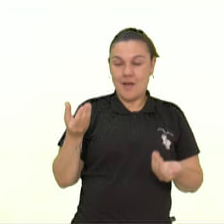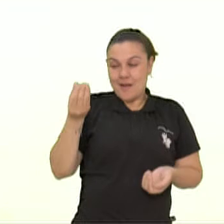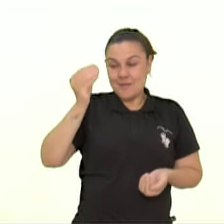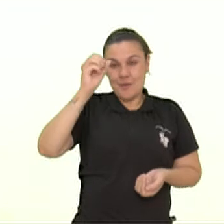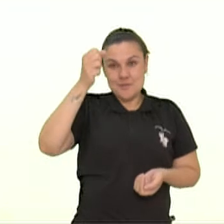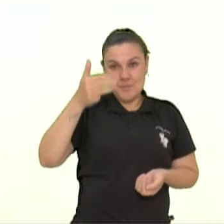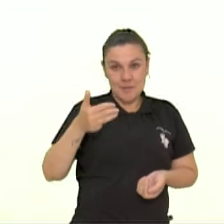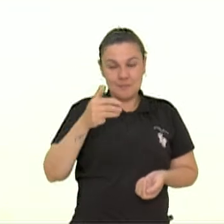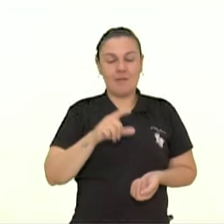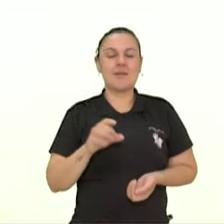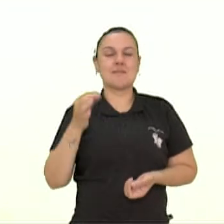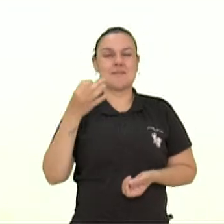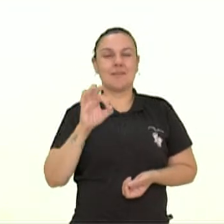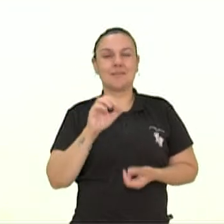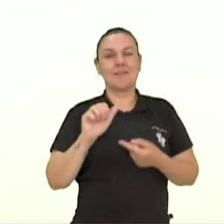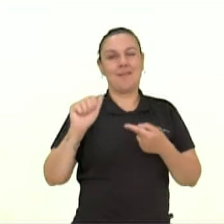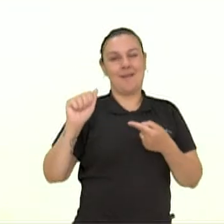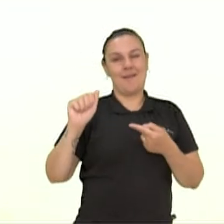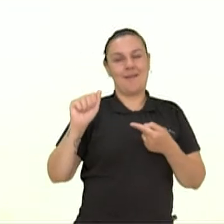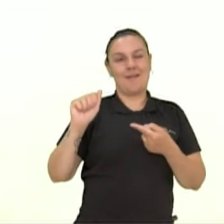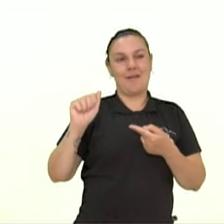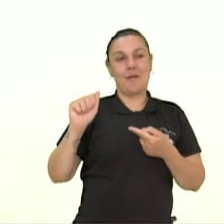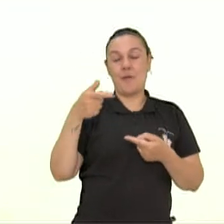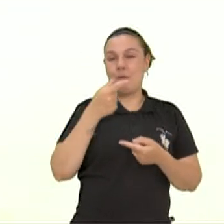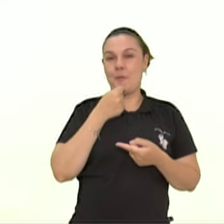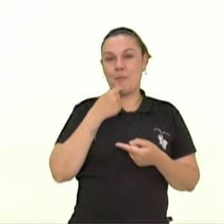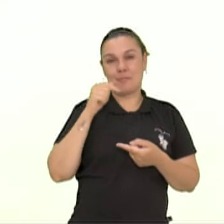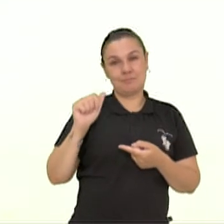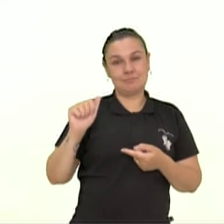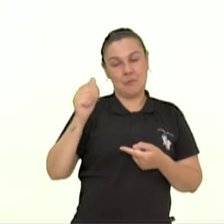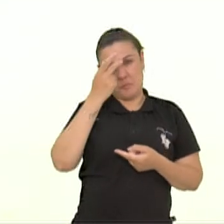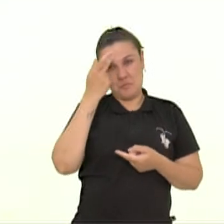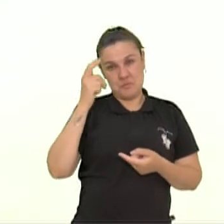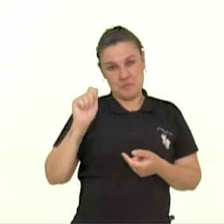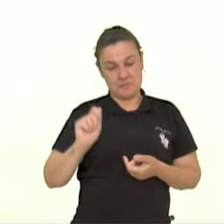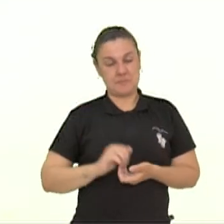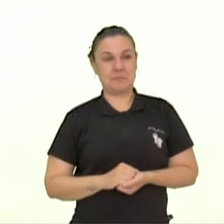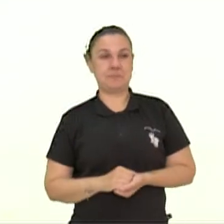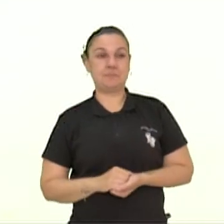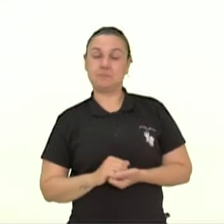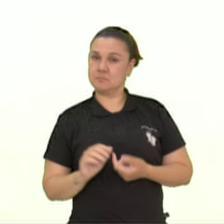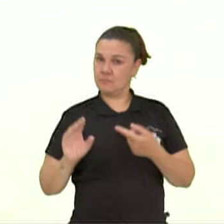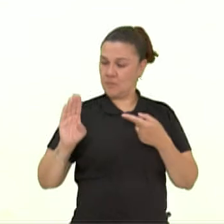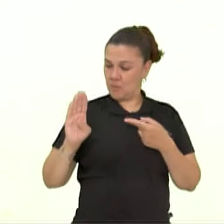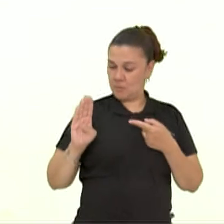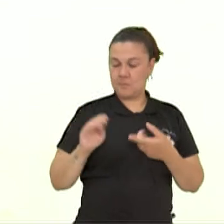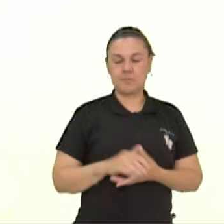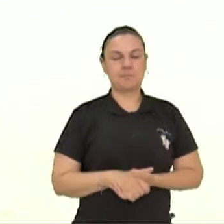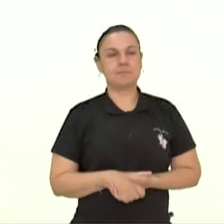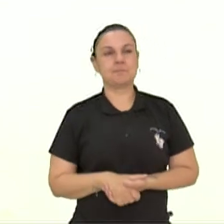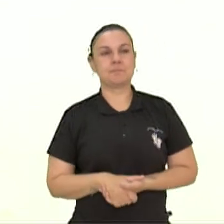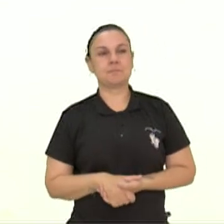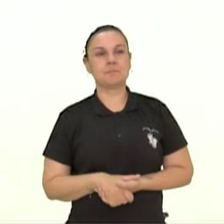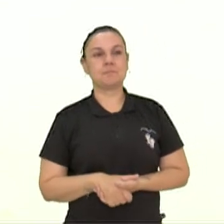total, somatória dividido por 4, 150. Logo, o atleta A obteve a maior média, 151